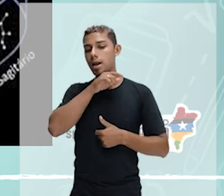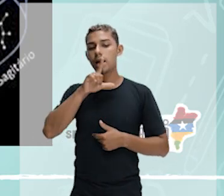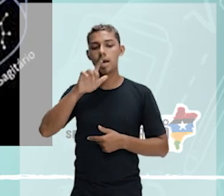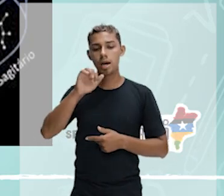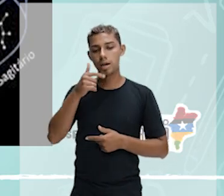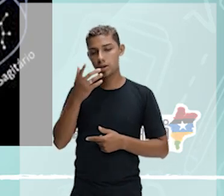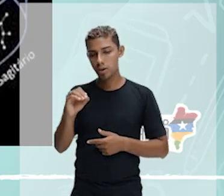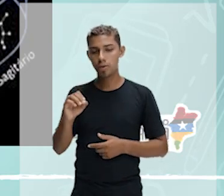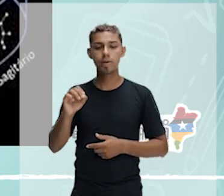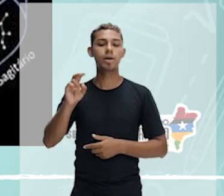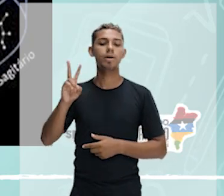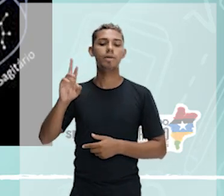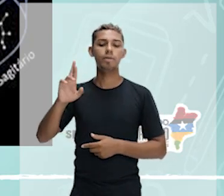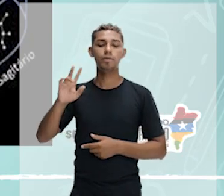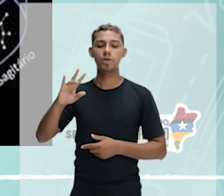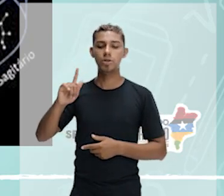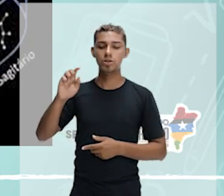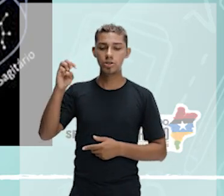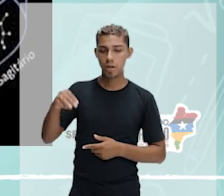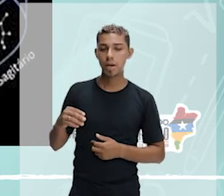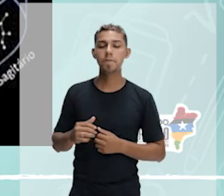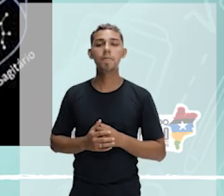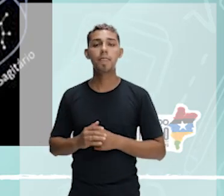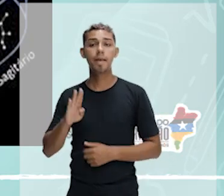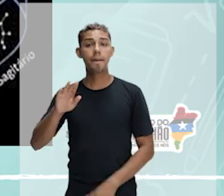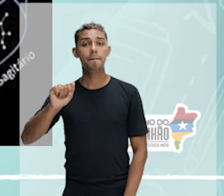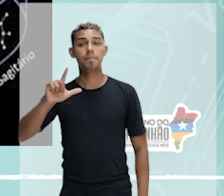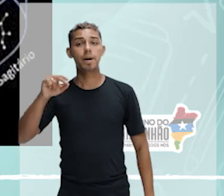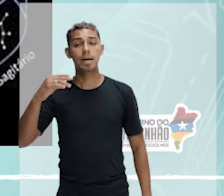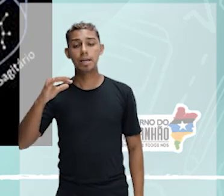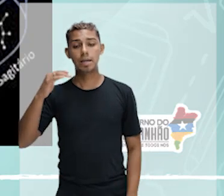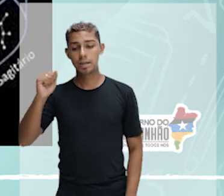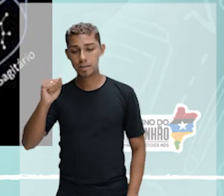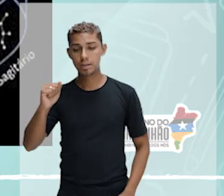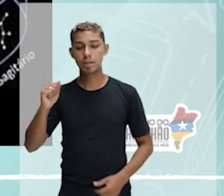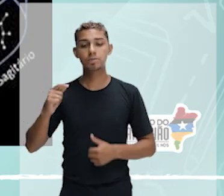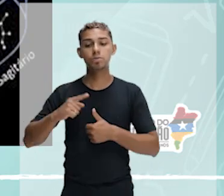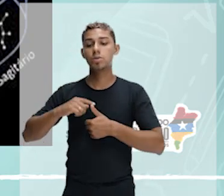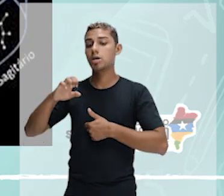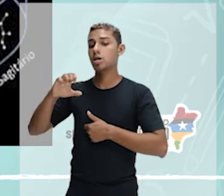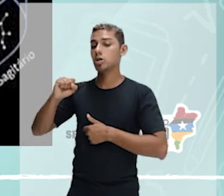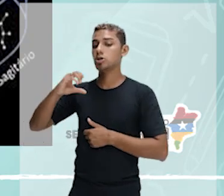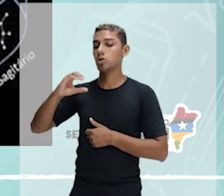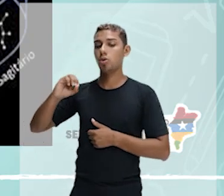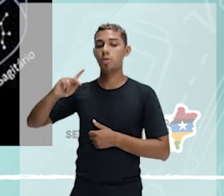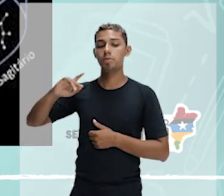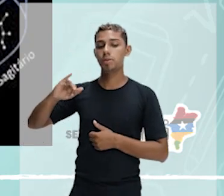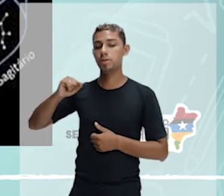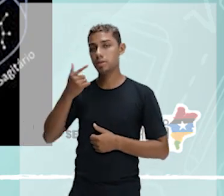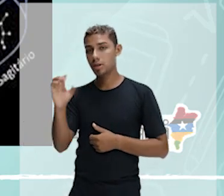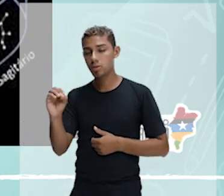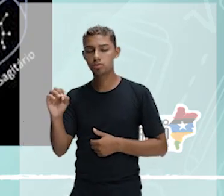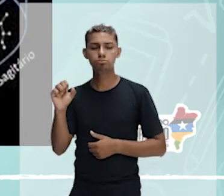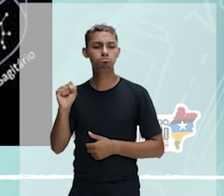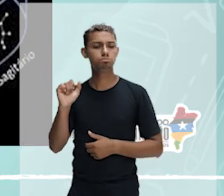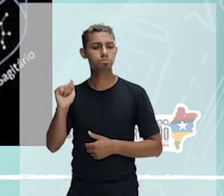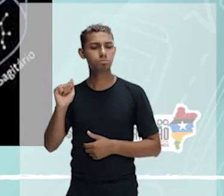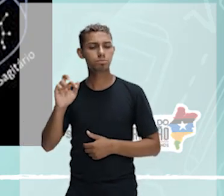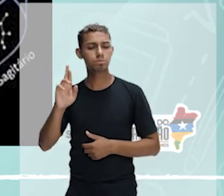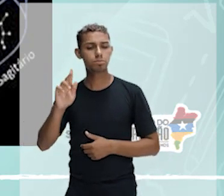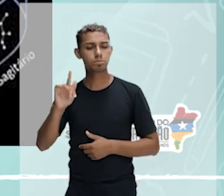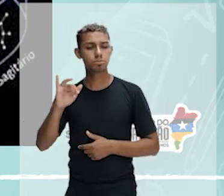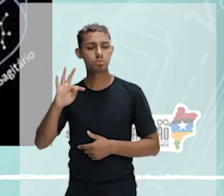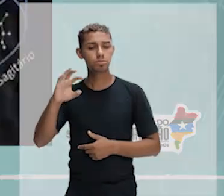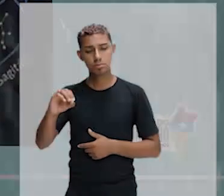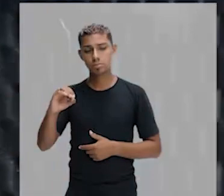Virgem, Balança, Escorpião, Sagitário, Capricórnio, Aquário e Peixes. Dá, né, a referência à astrologia. E novamente retornando